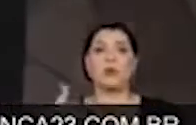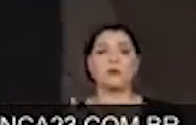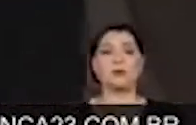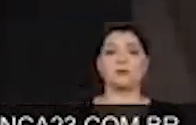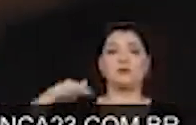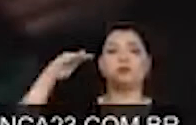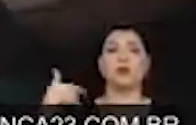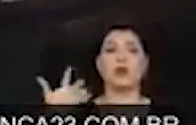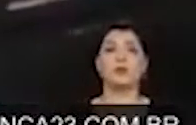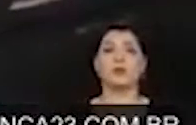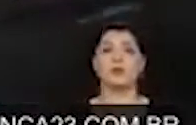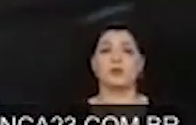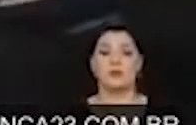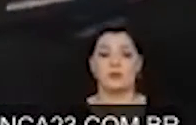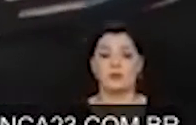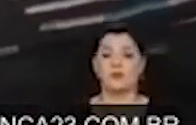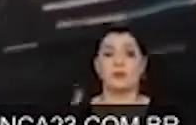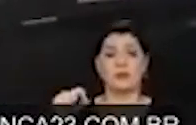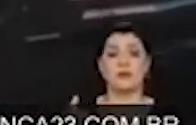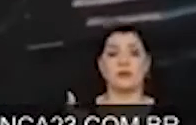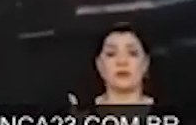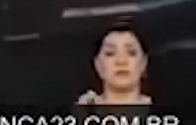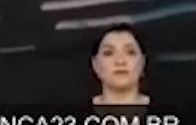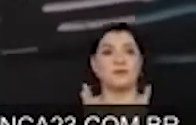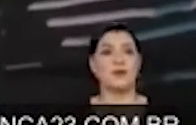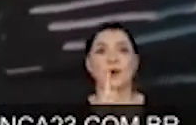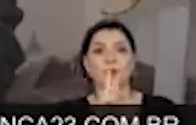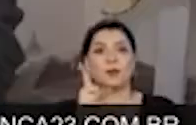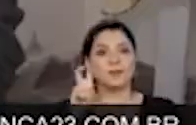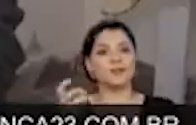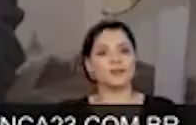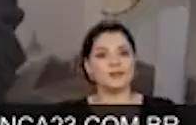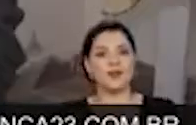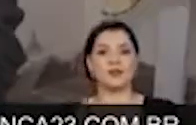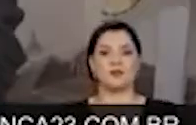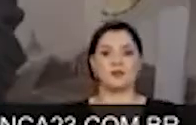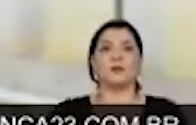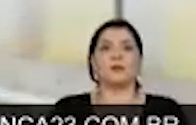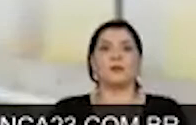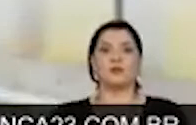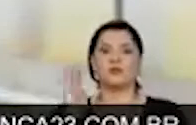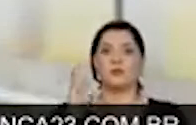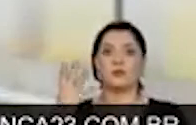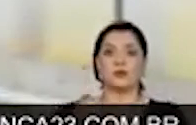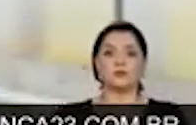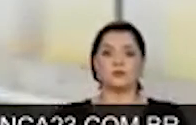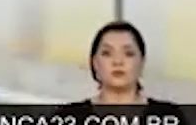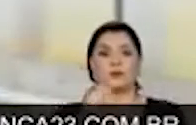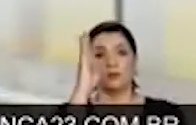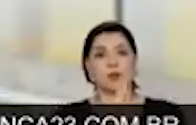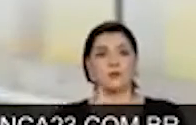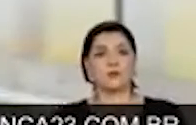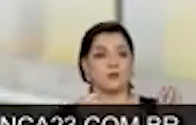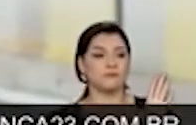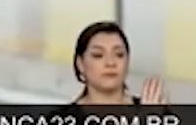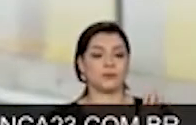E até quando? Com 10 anos, eu falei que eu ia fazer o aniversário dela com 15 anos. Mas cadê? O Brasil registrou mais de